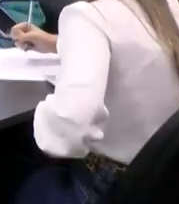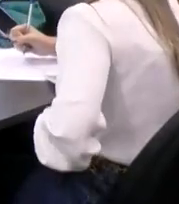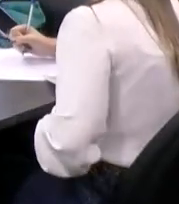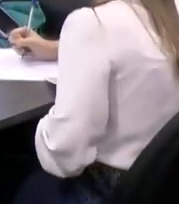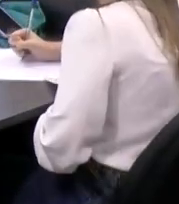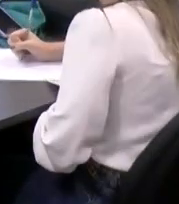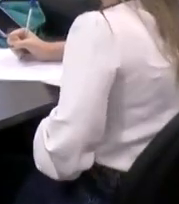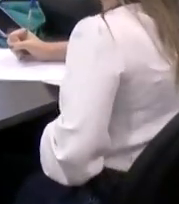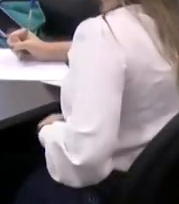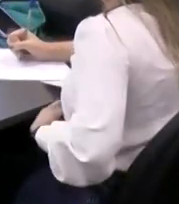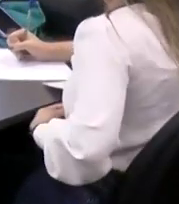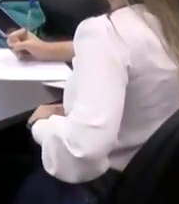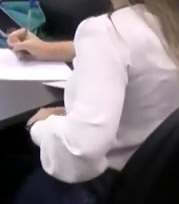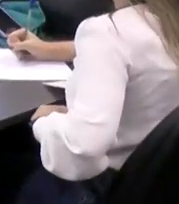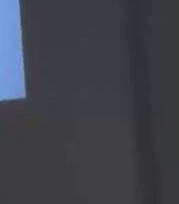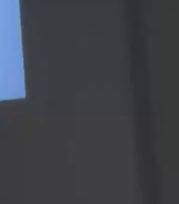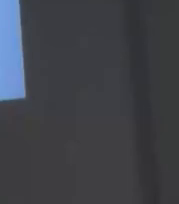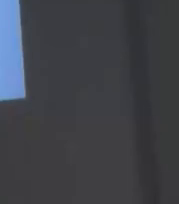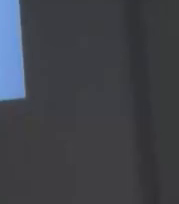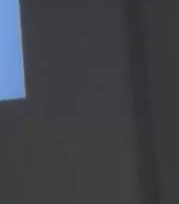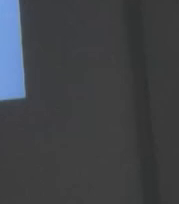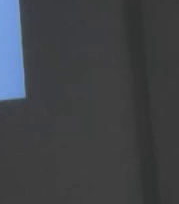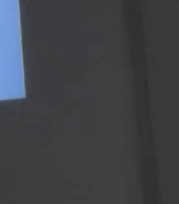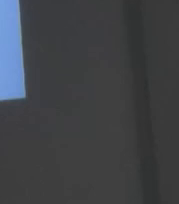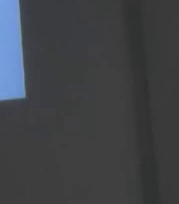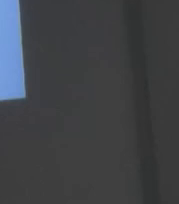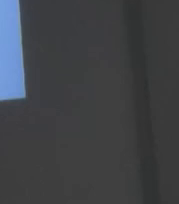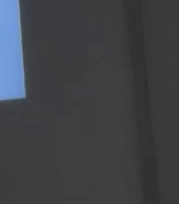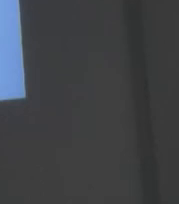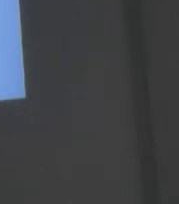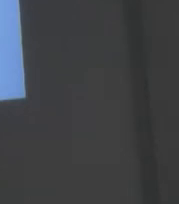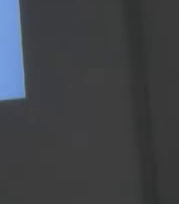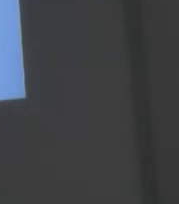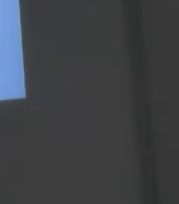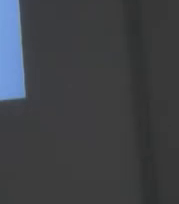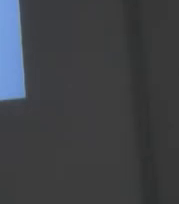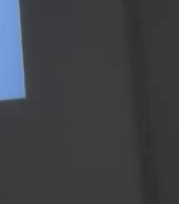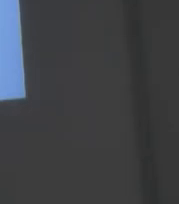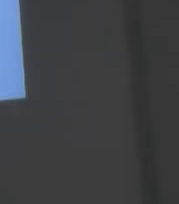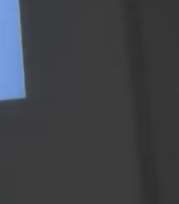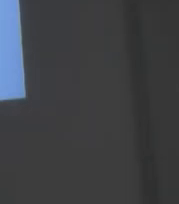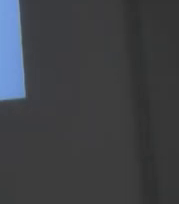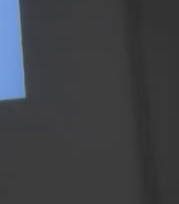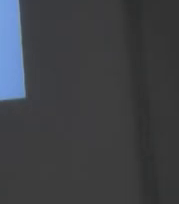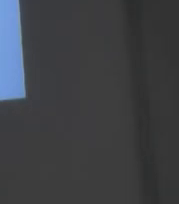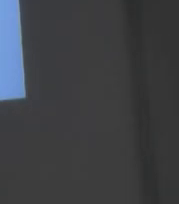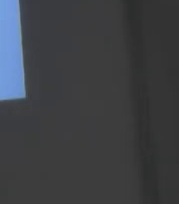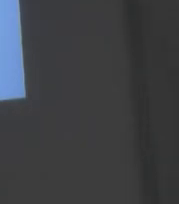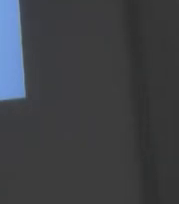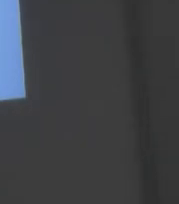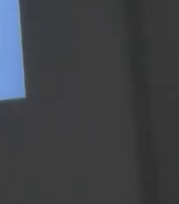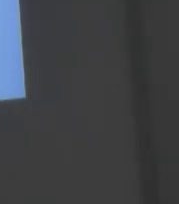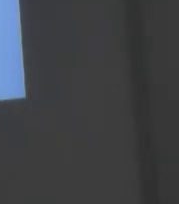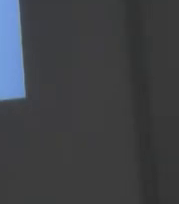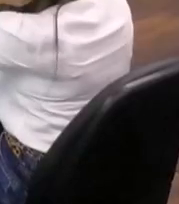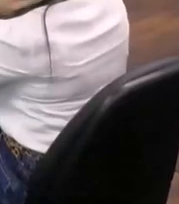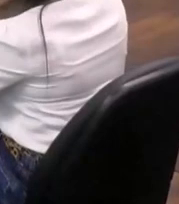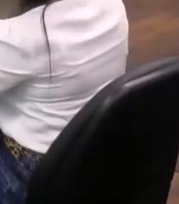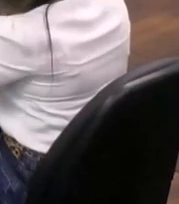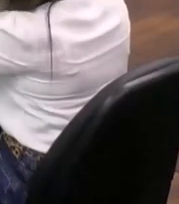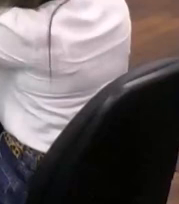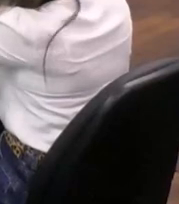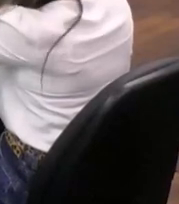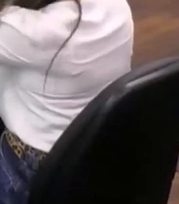coisa desse tipo outra questão né fundamental além de não repetir esse reconhecimento né é